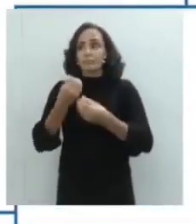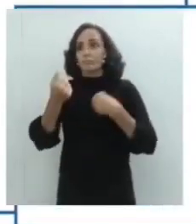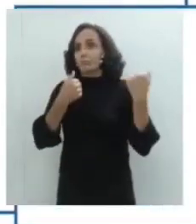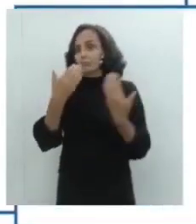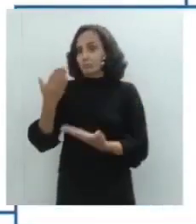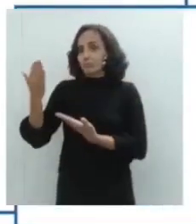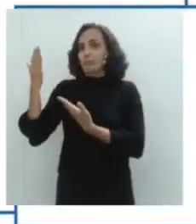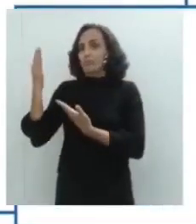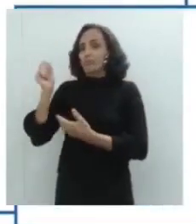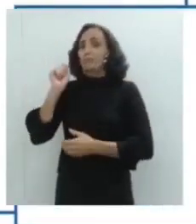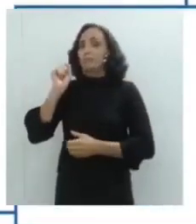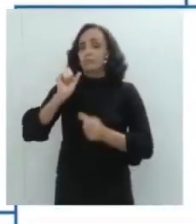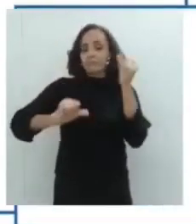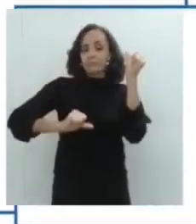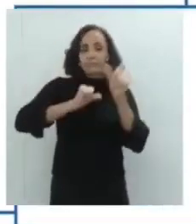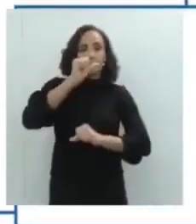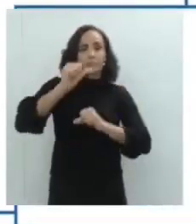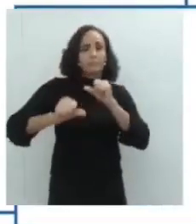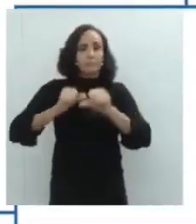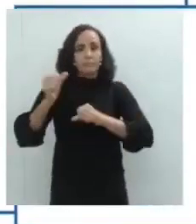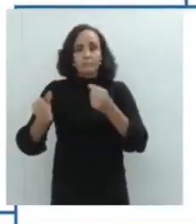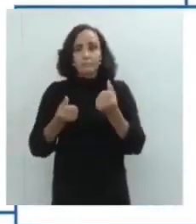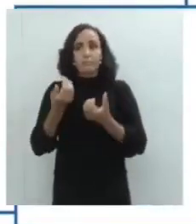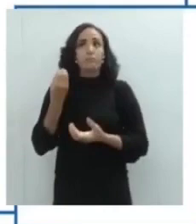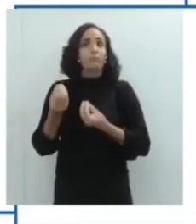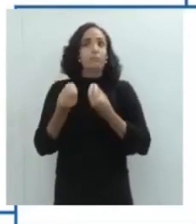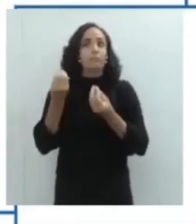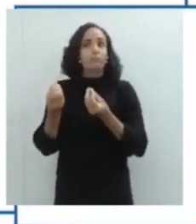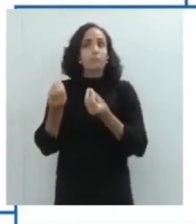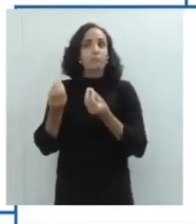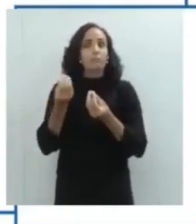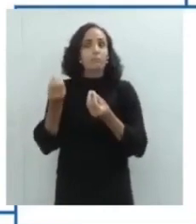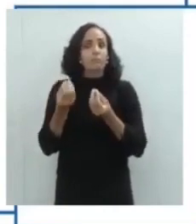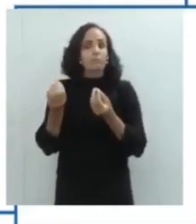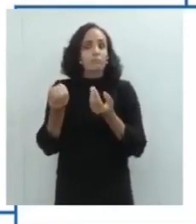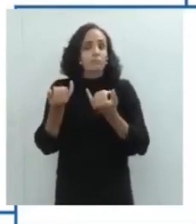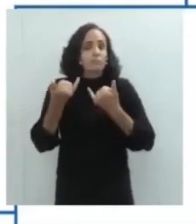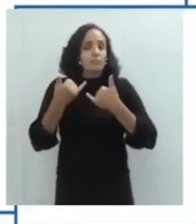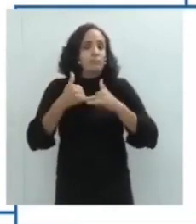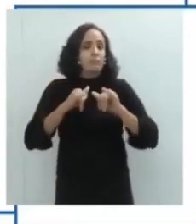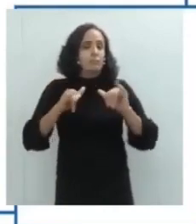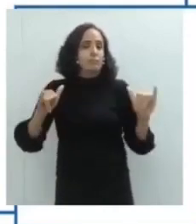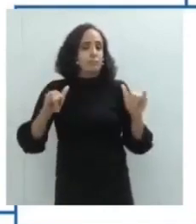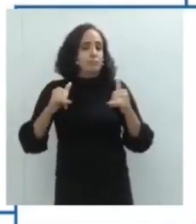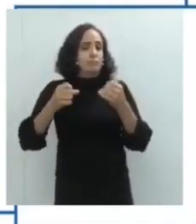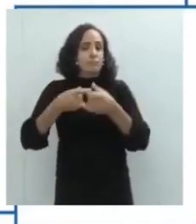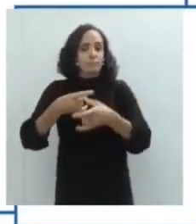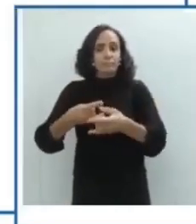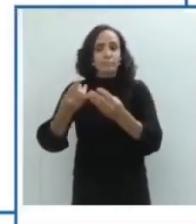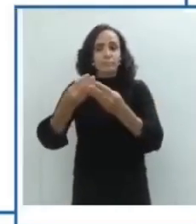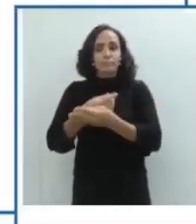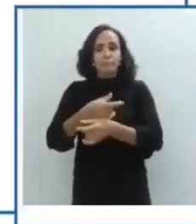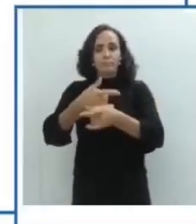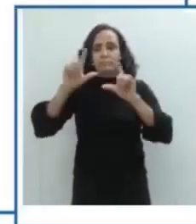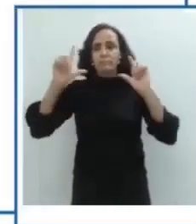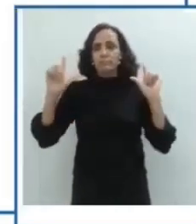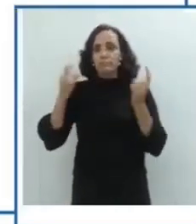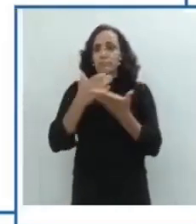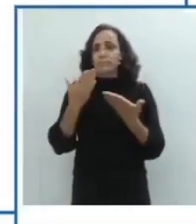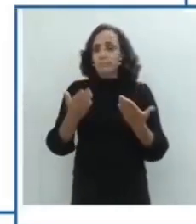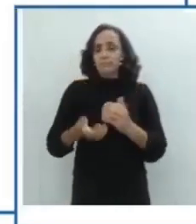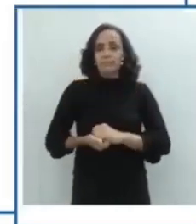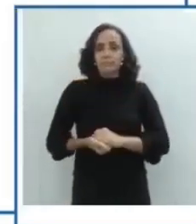Update, que é o que modifica. Vamos ver aí o que é que está demonstrando no nosso slide. Update